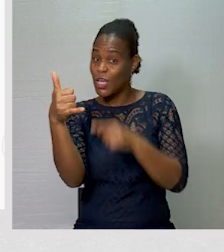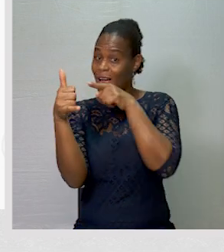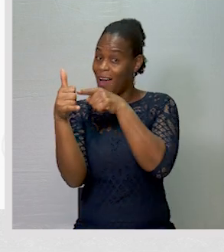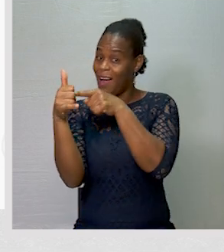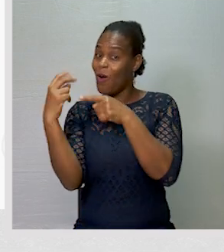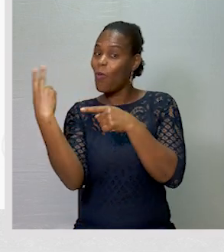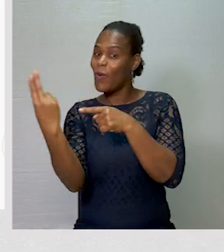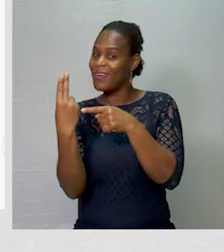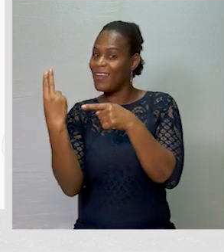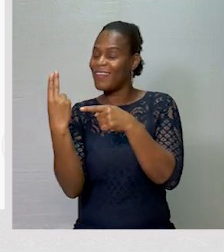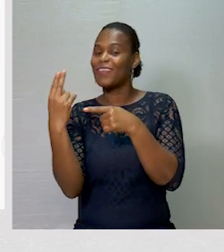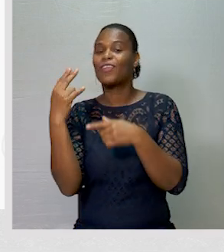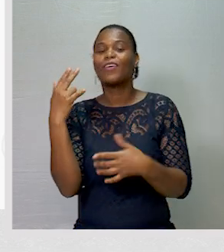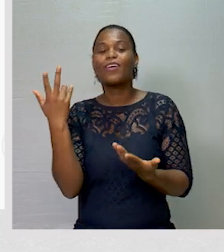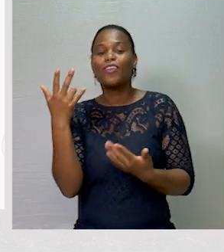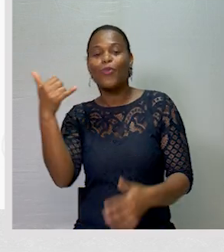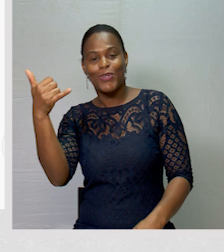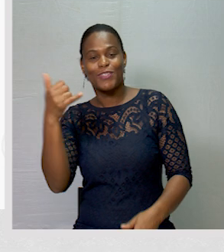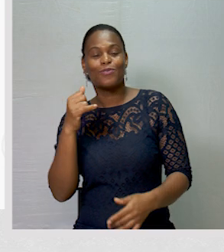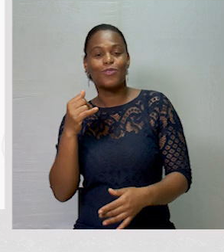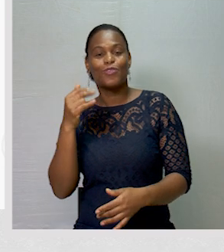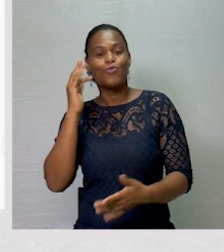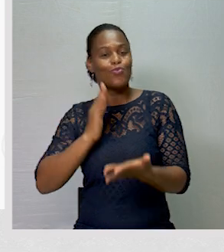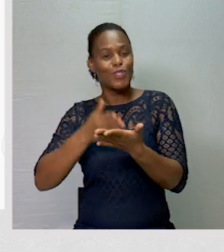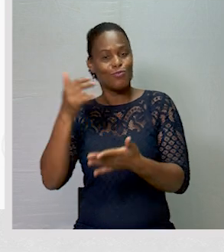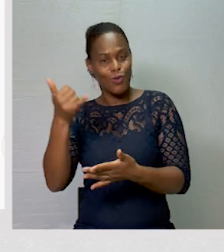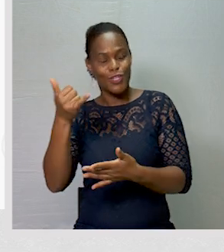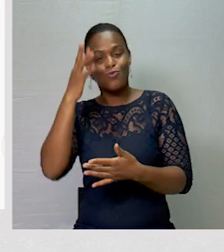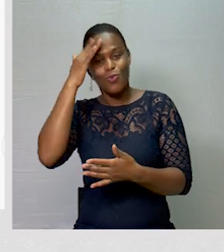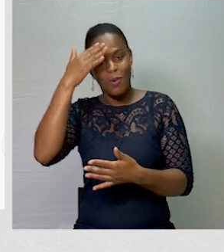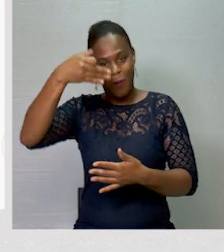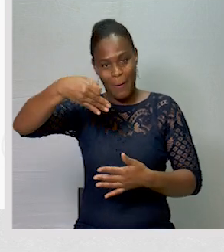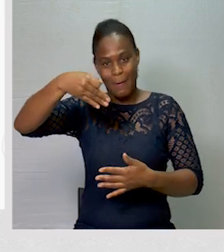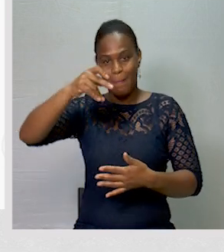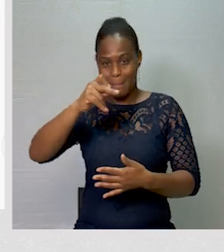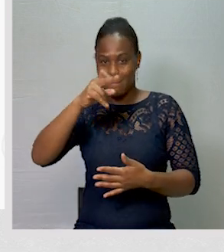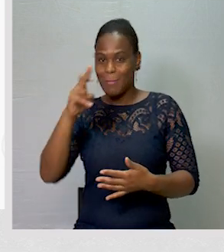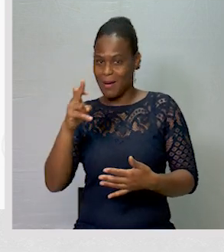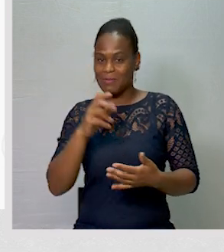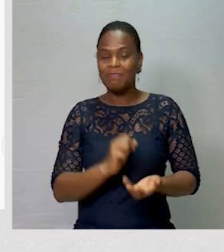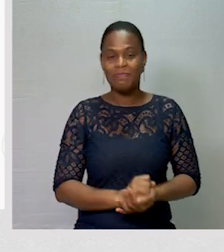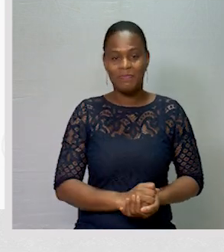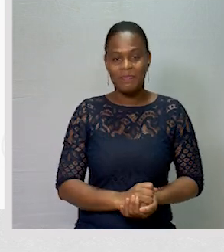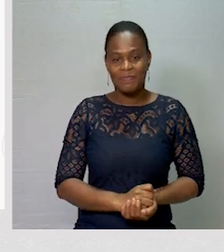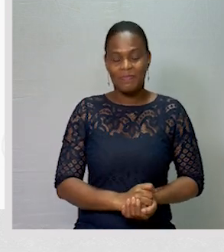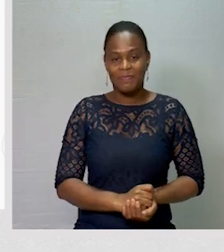422, o algarismo das unidades é o algarismo 2, o último 2. Então, o número é